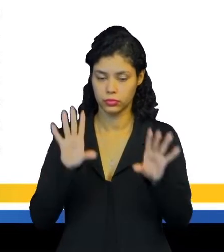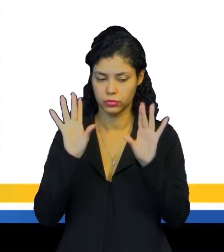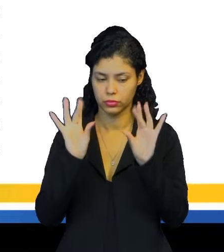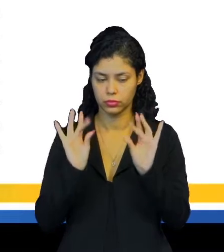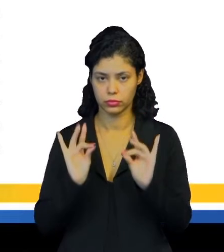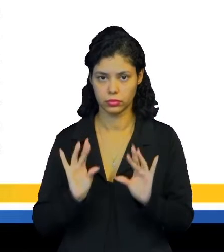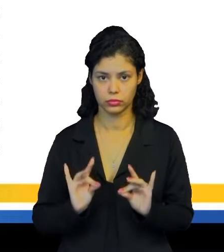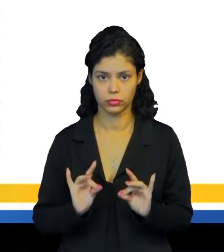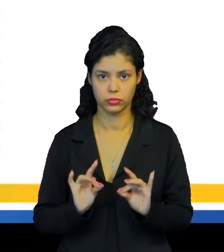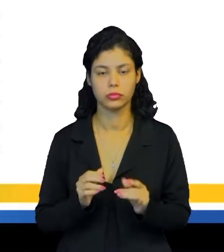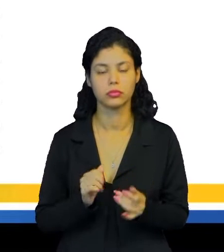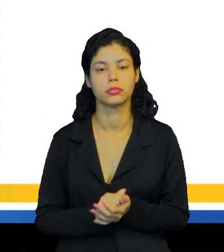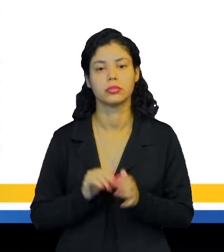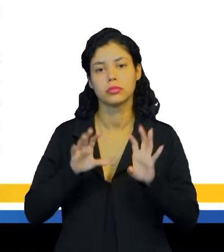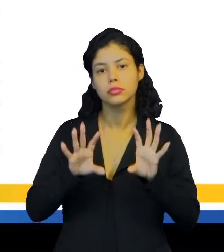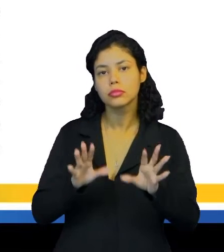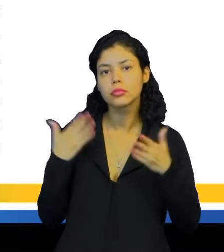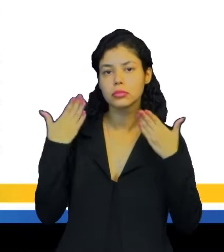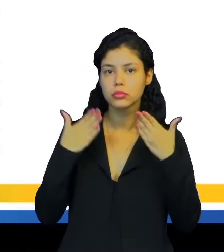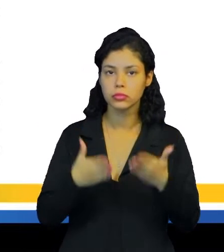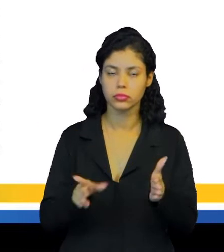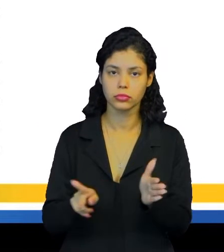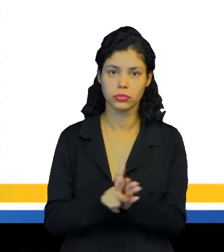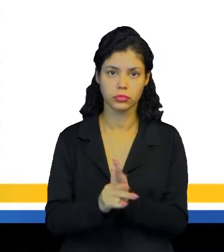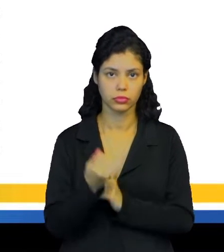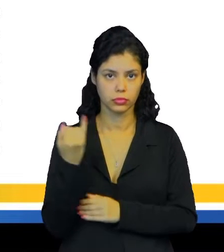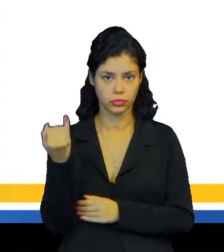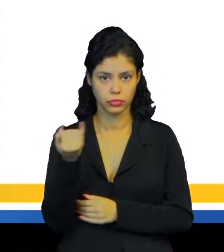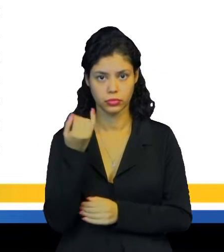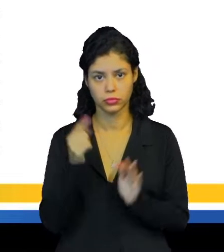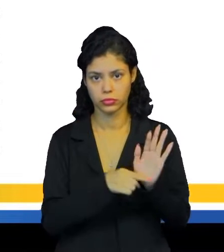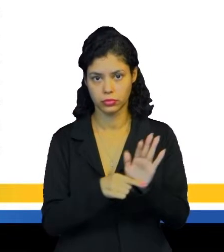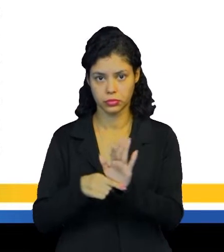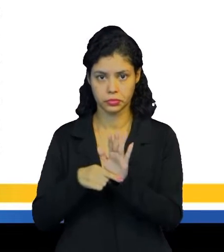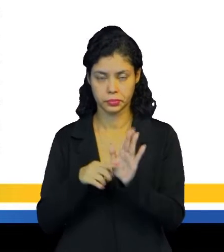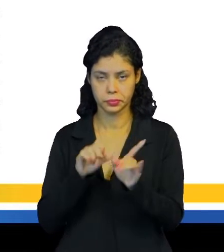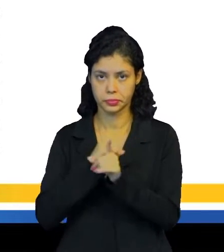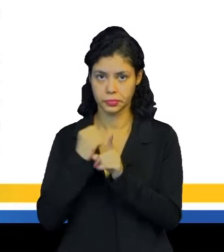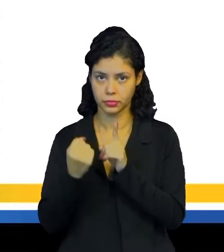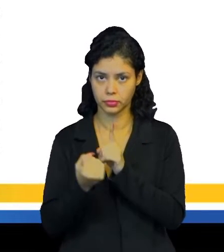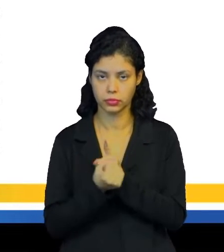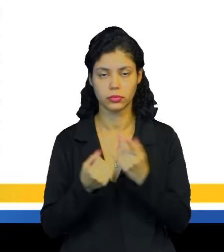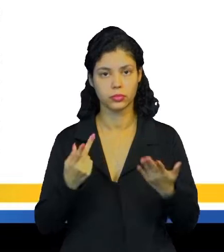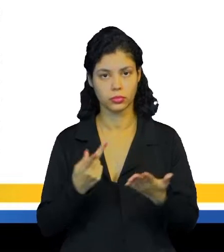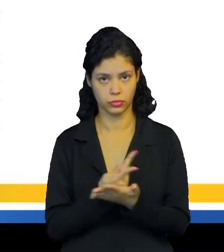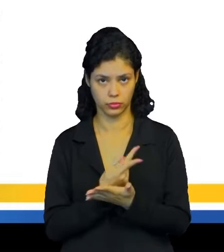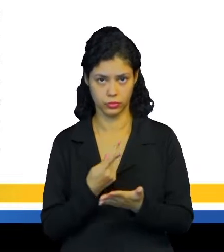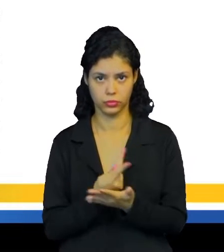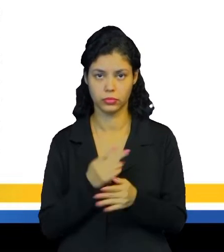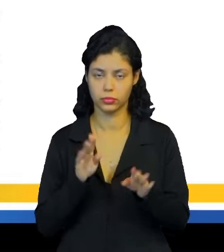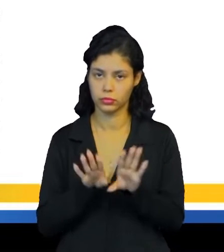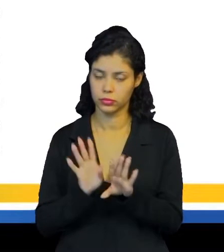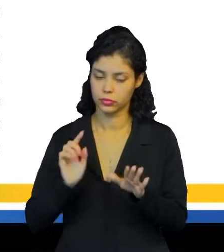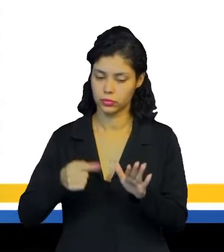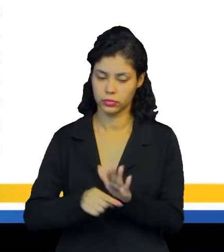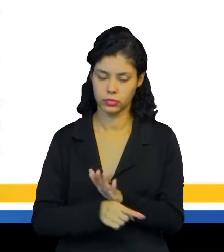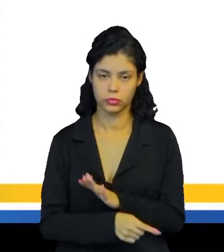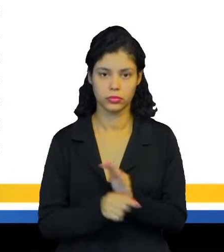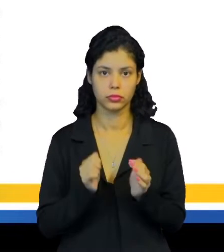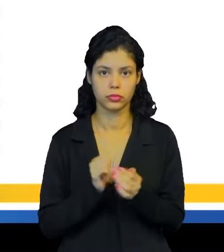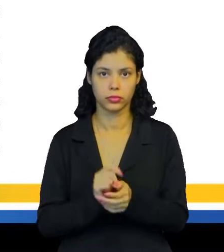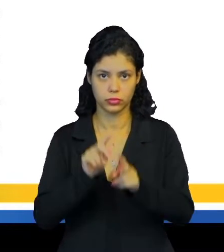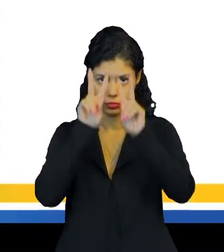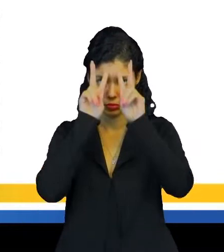detalhes. Para tanto, o foco principal é revelar as mazelas da sociedade e das profundezas do